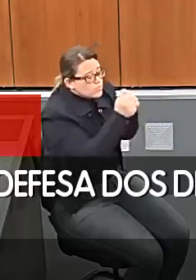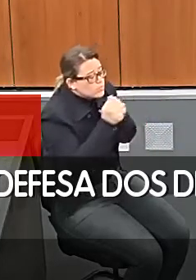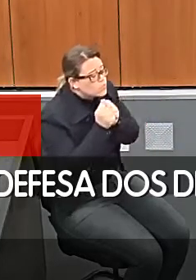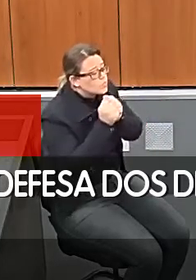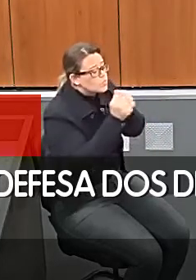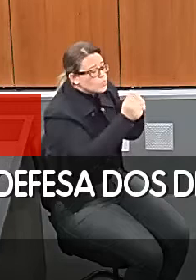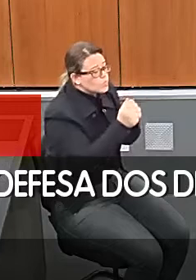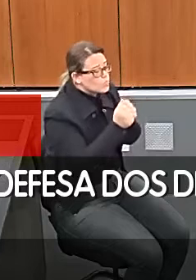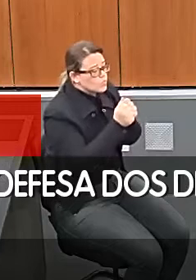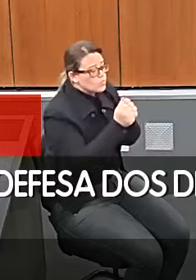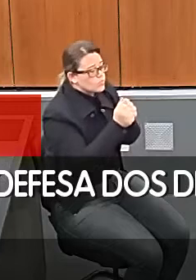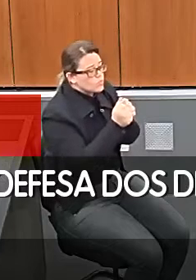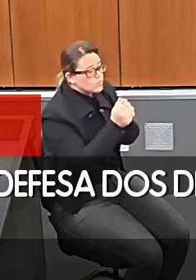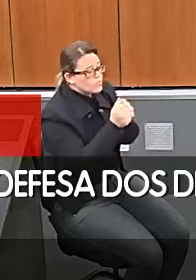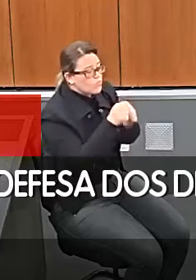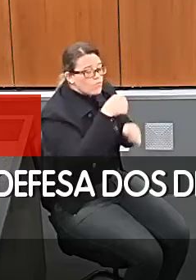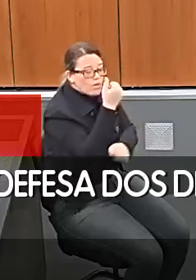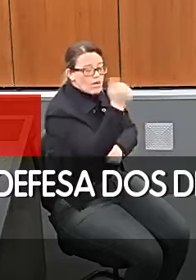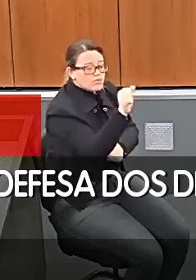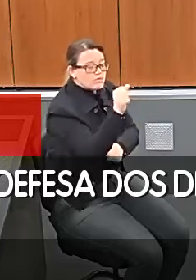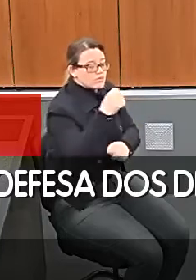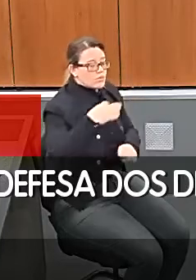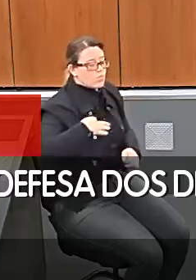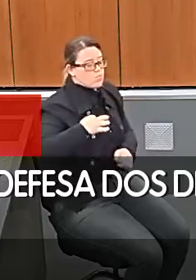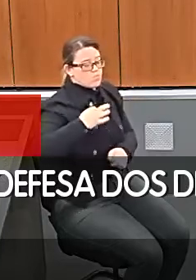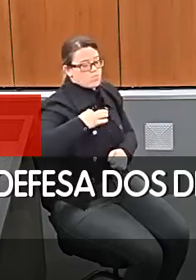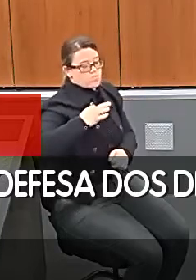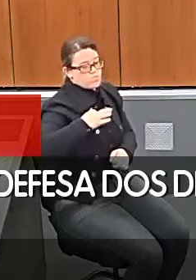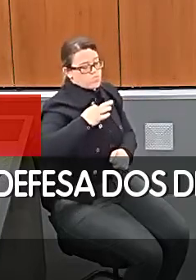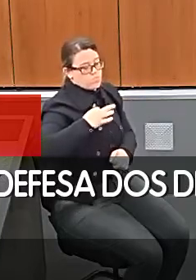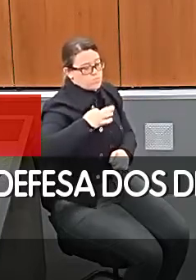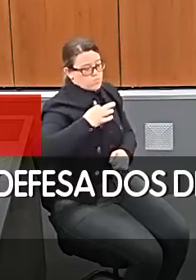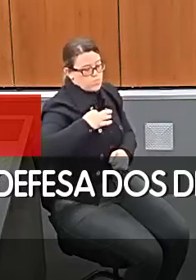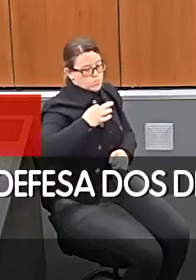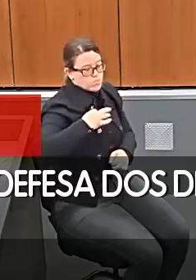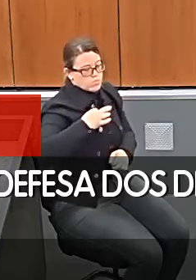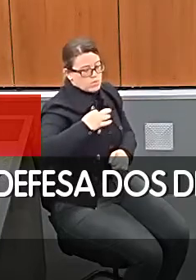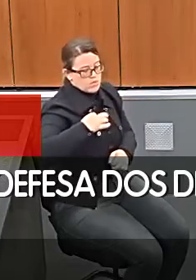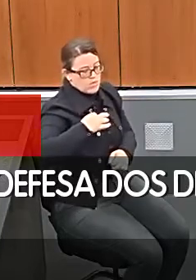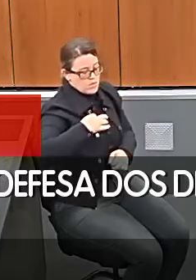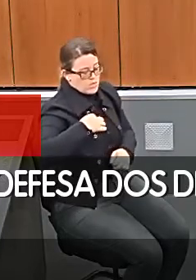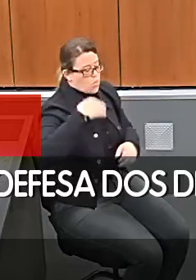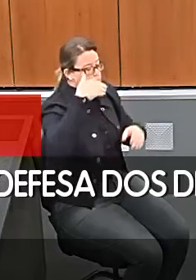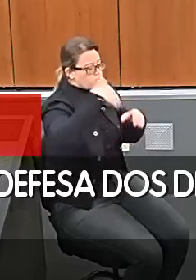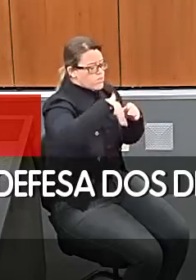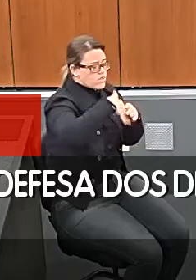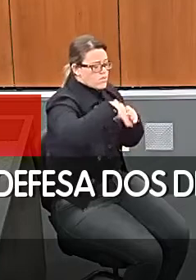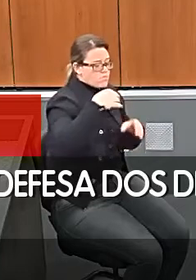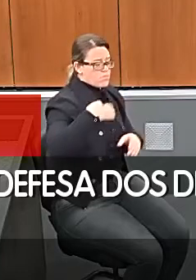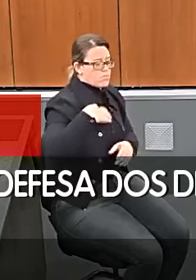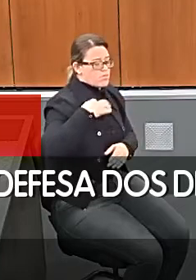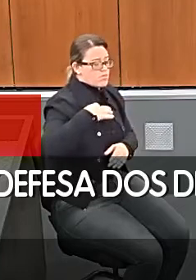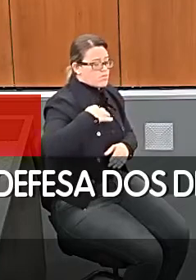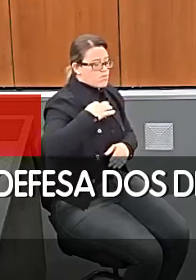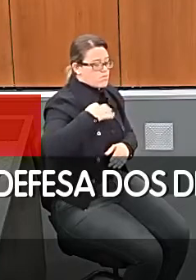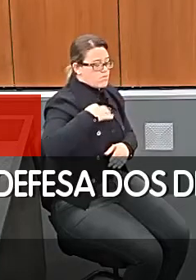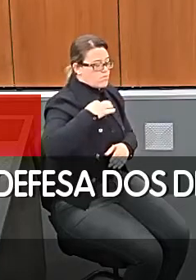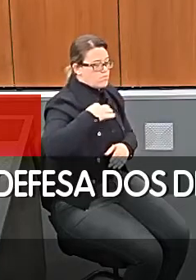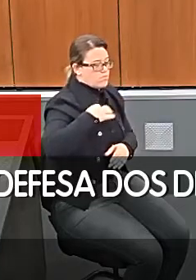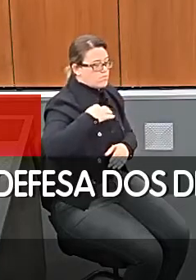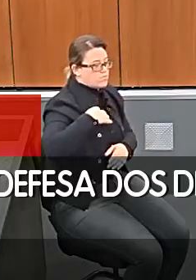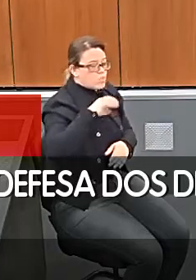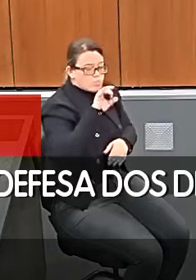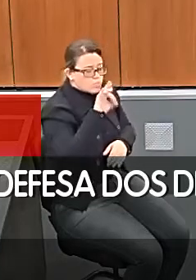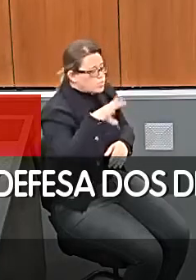associação ela é feita de voluntariado. Todos que estão dentro da associação, nós temos alguns profissionais que prestam serviços